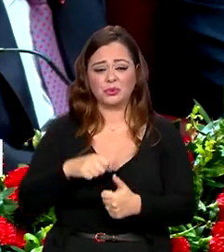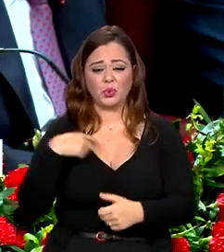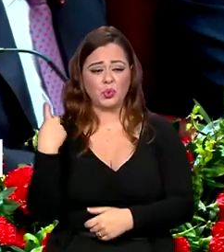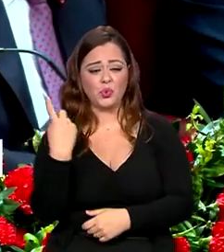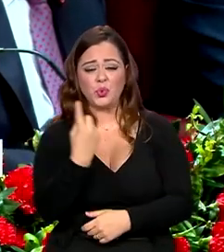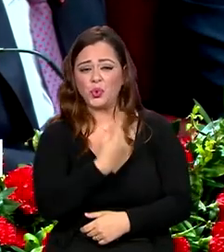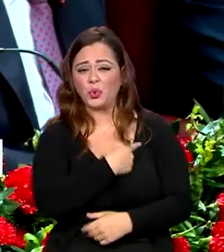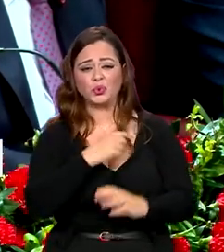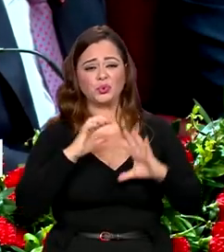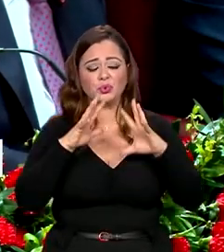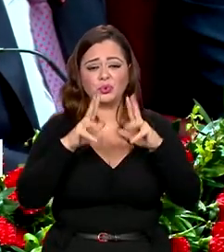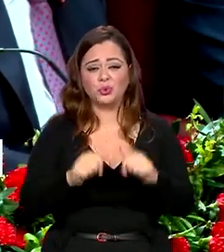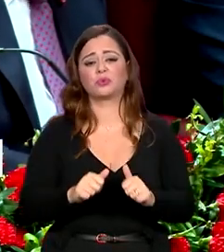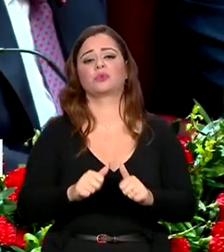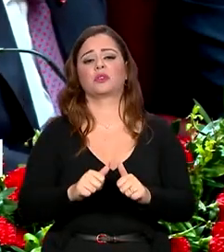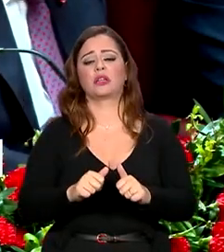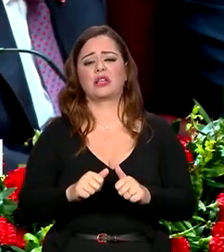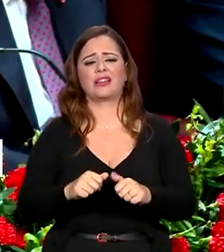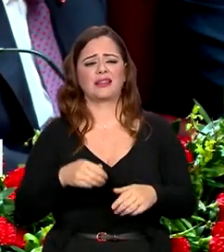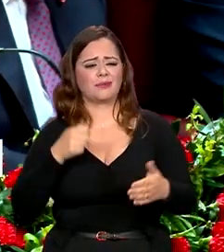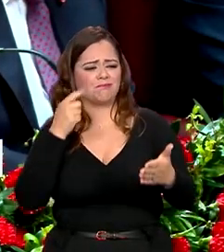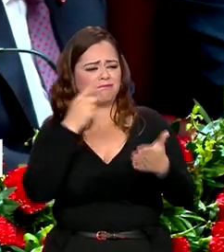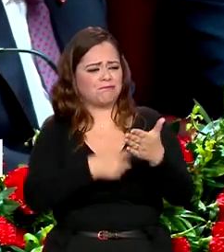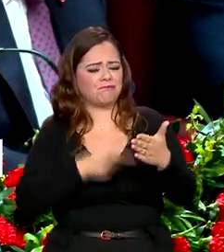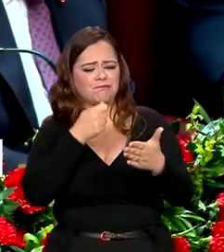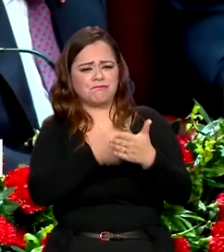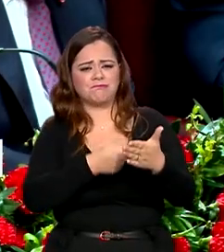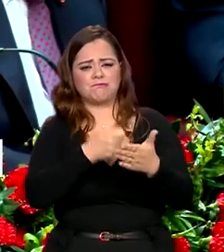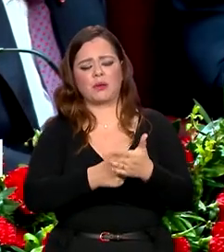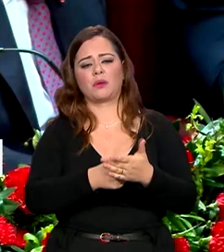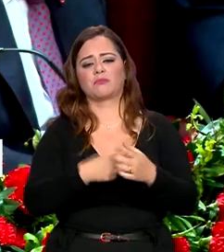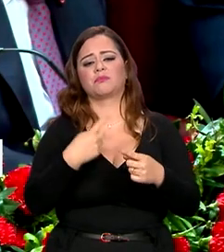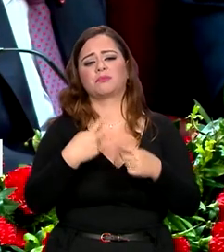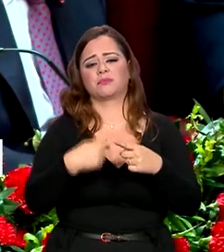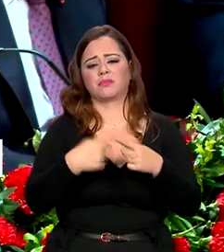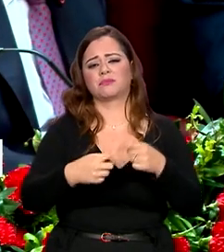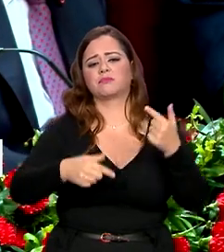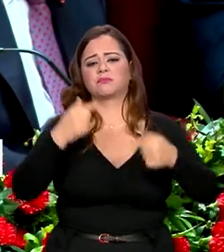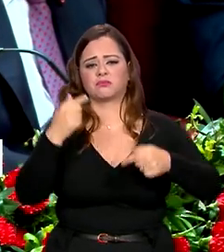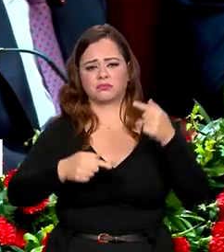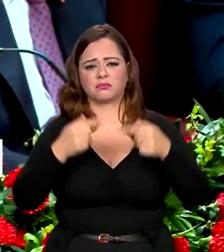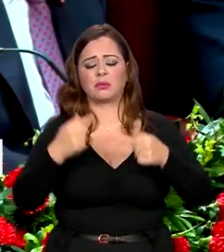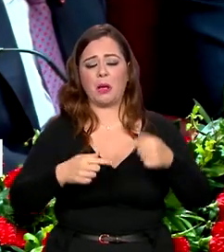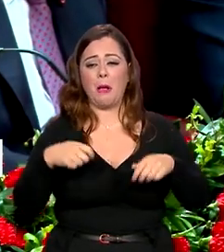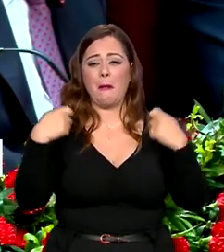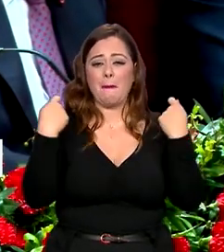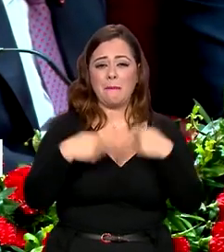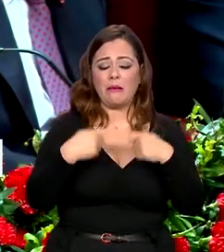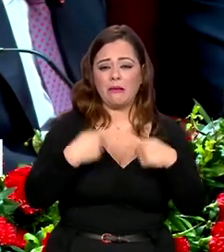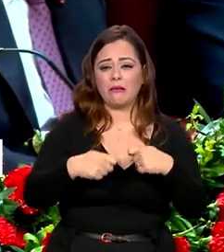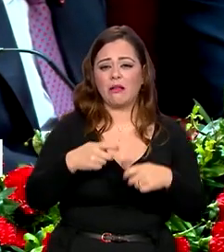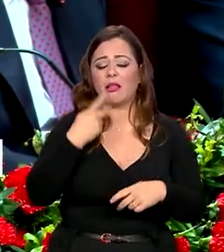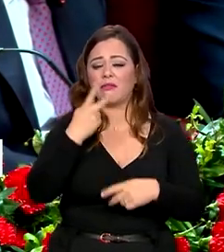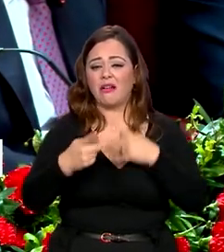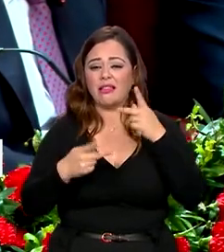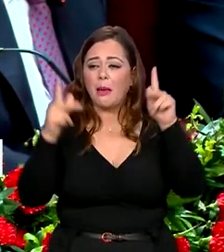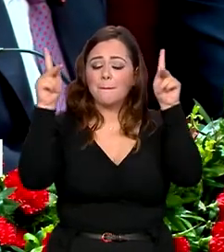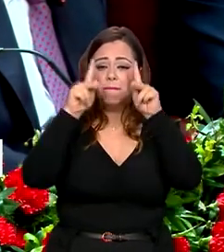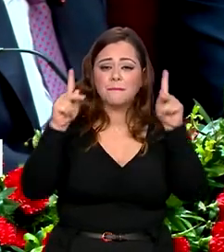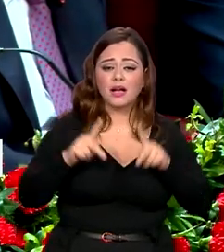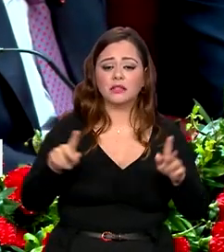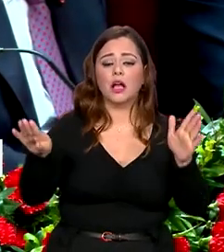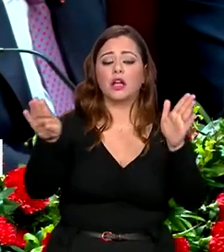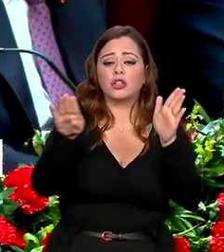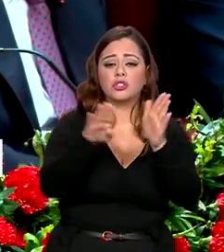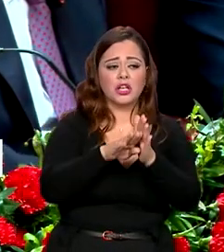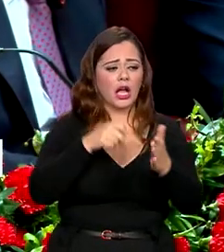nós fomos afetados de alguma forma pelas consequências da guerra. É preciso falar em paz. Para chegar a